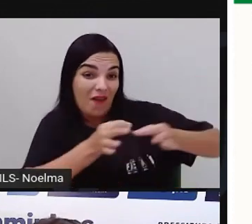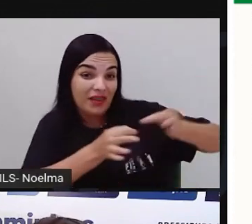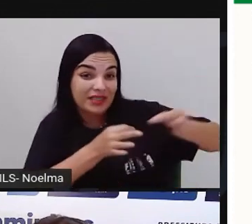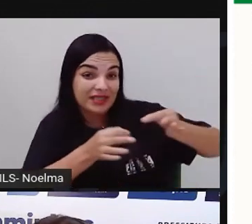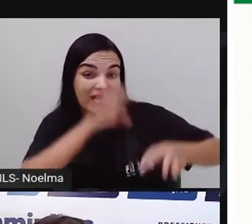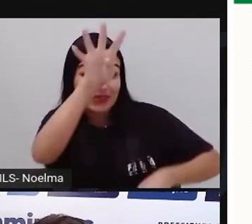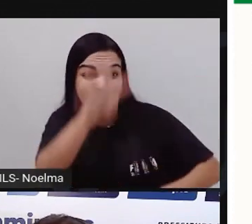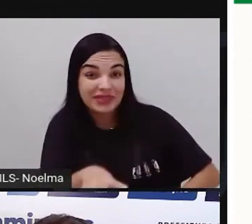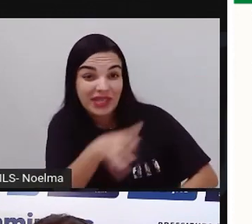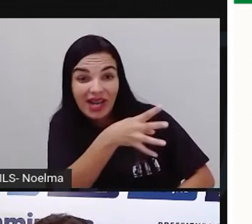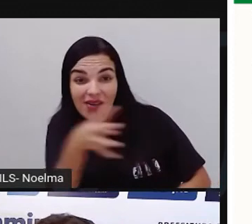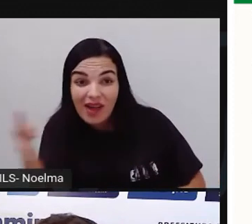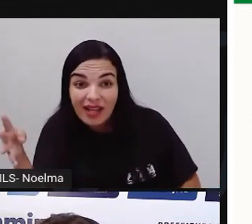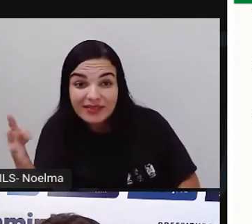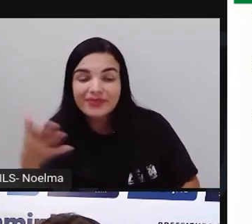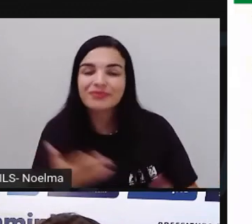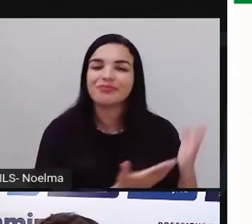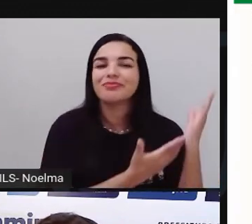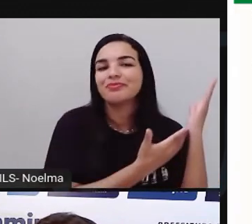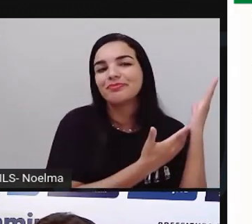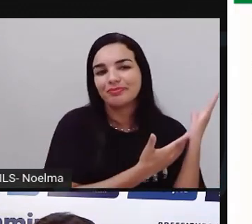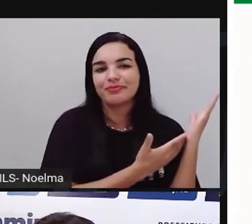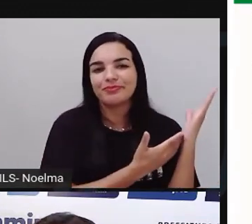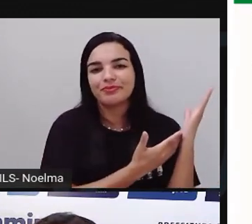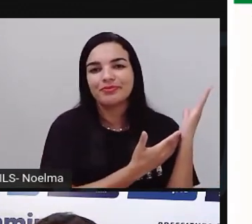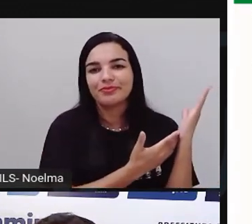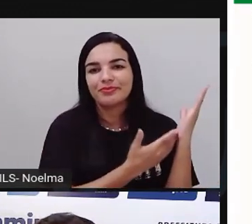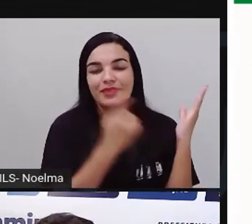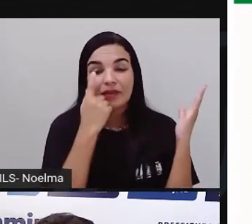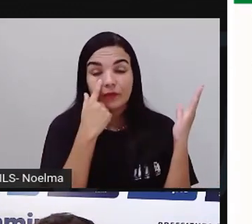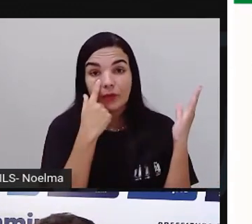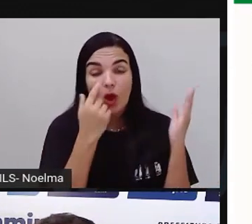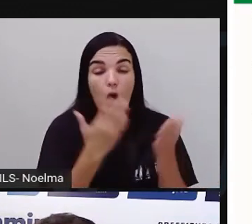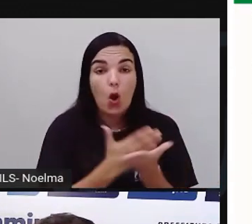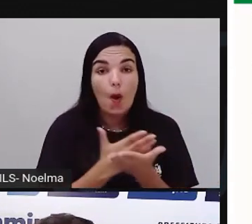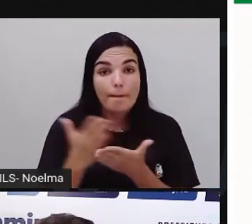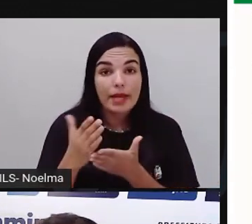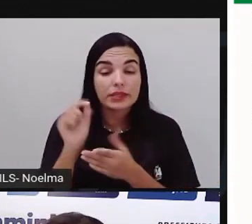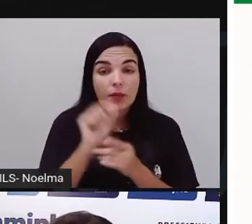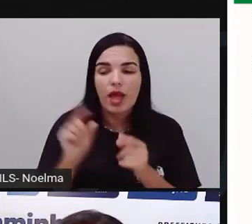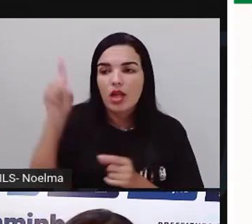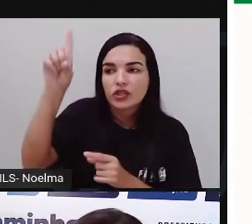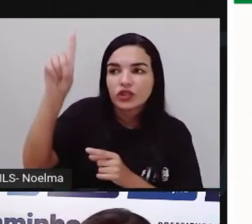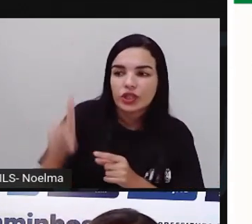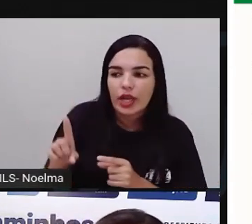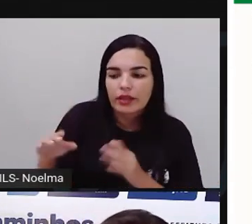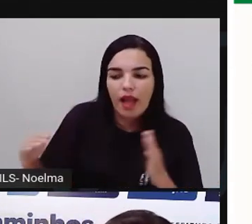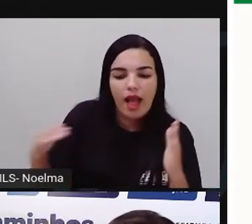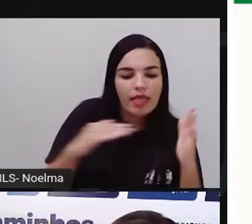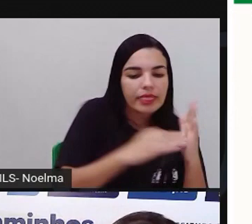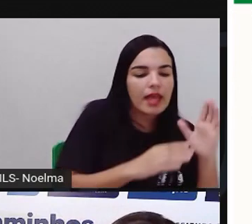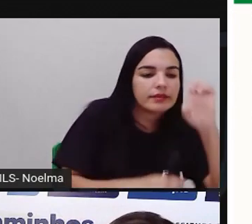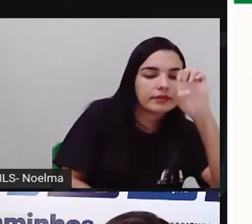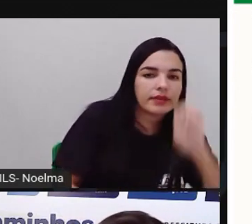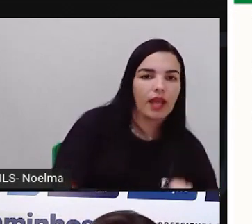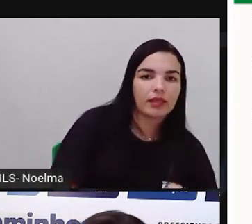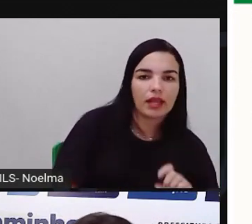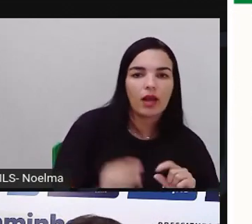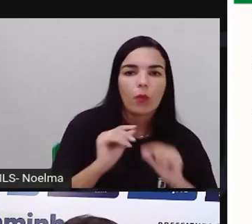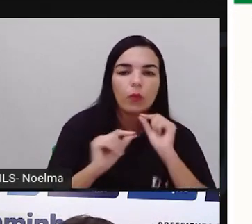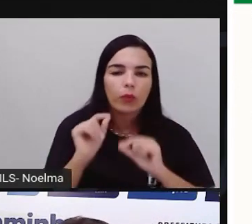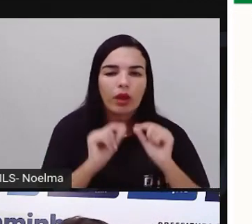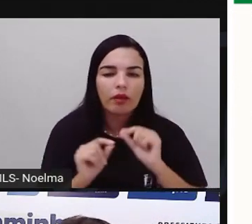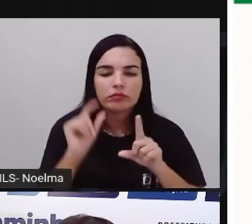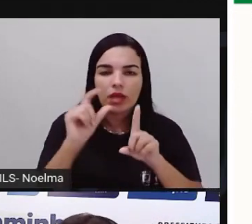quadro posicional? Então, a gente começa a organizar aqui, ó, da direita, não é, para a esquerda. E